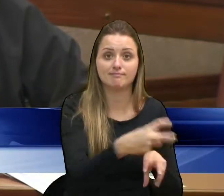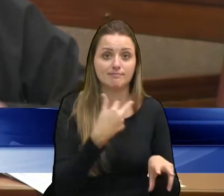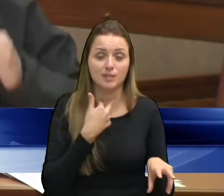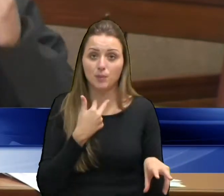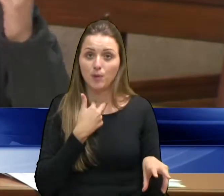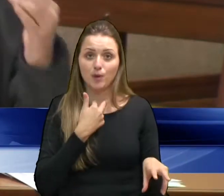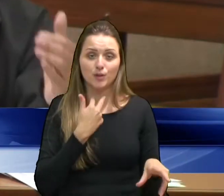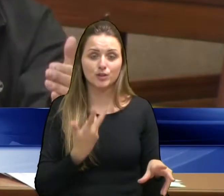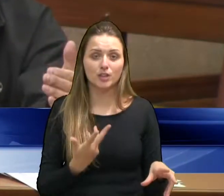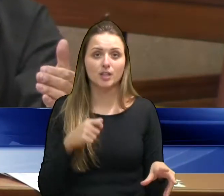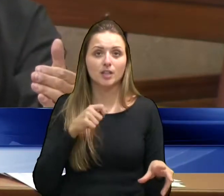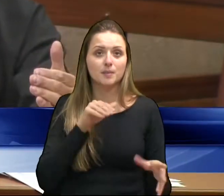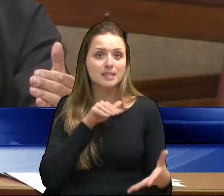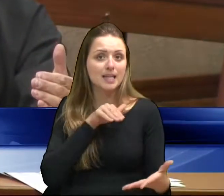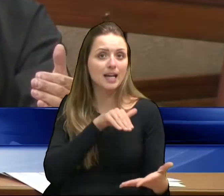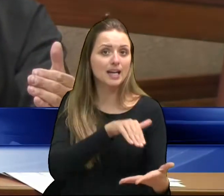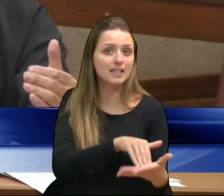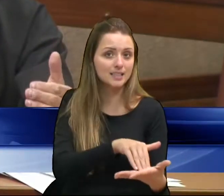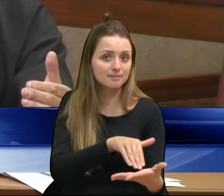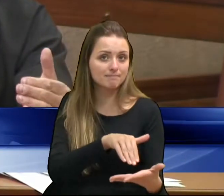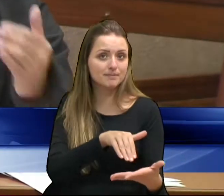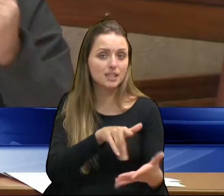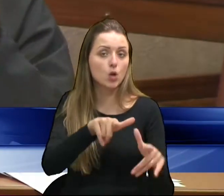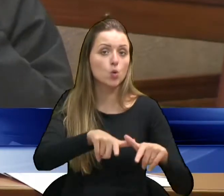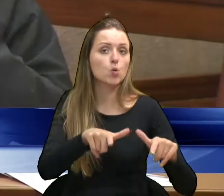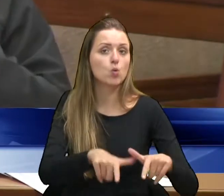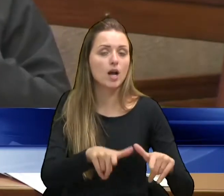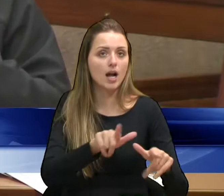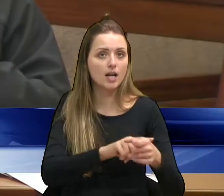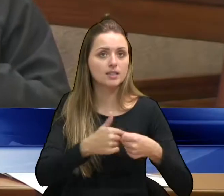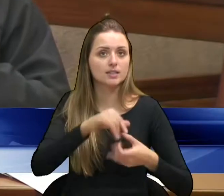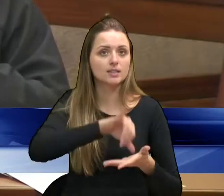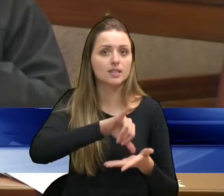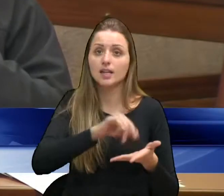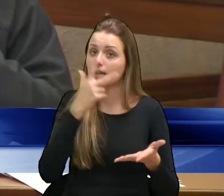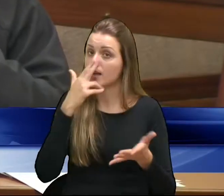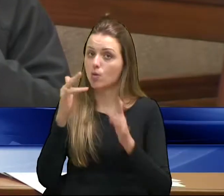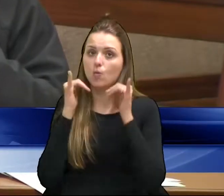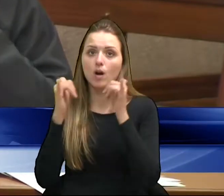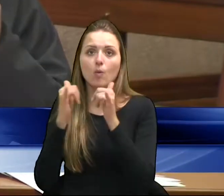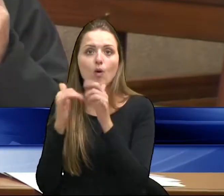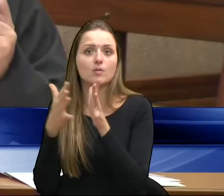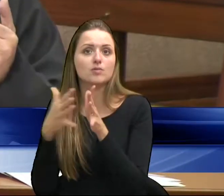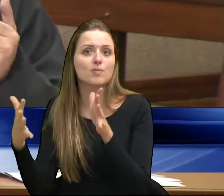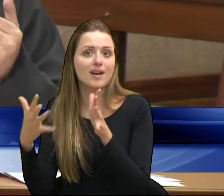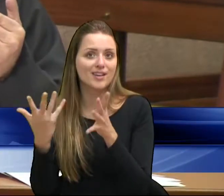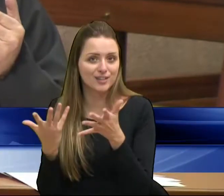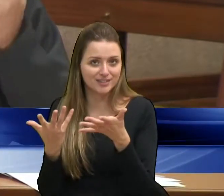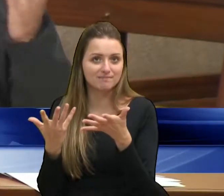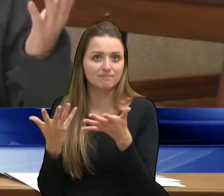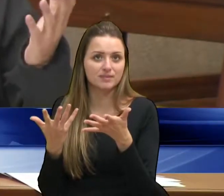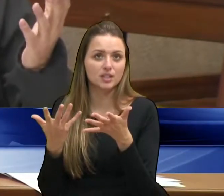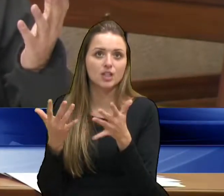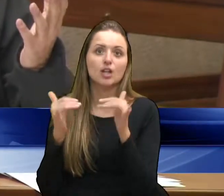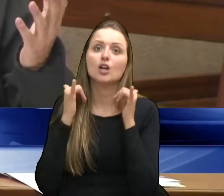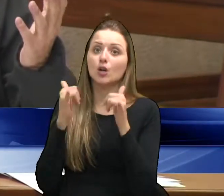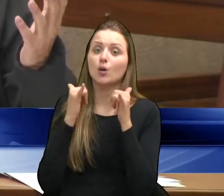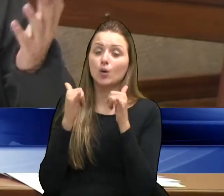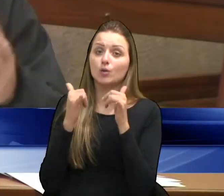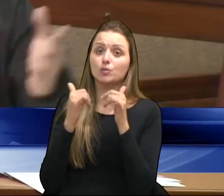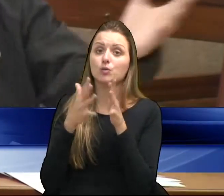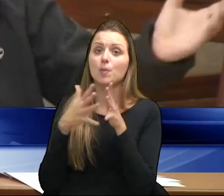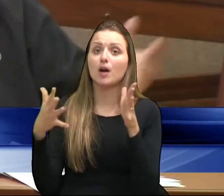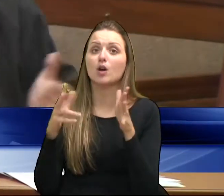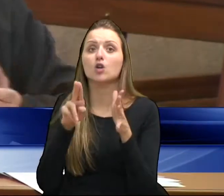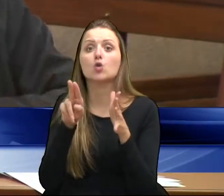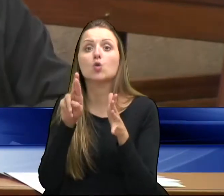né? Tem que ir até o limite do perímetro urbano, como o transporte coletivo também é. Transporte coletivo urbano. Então é